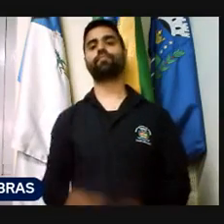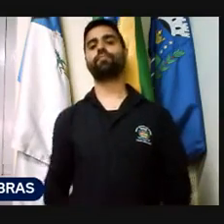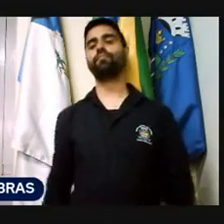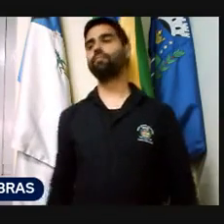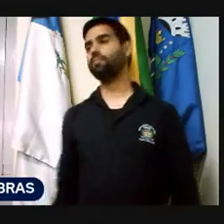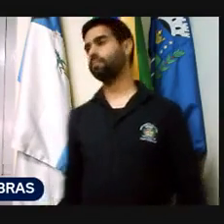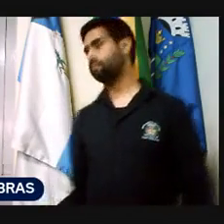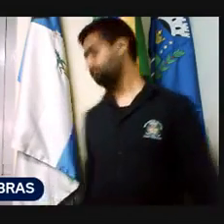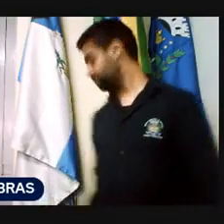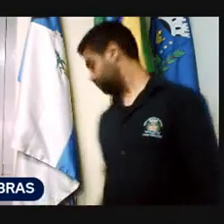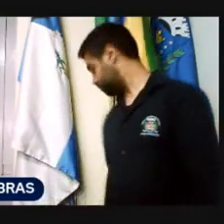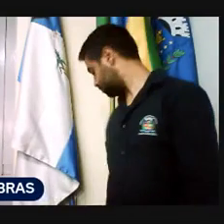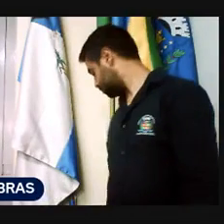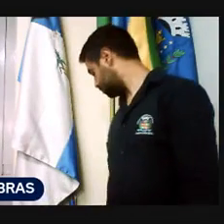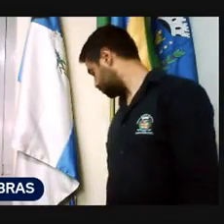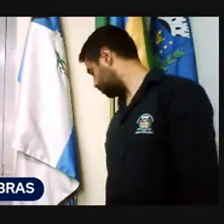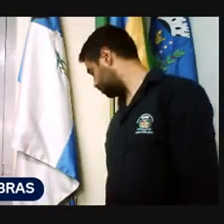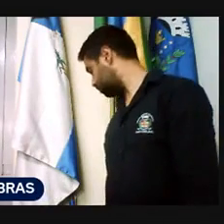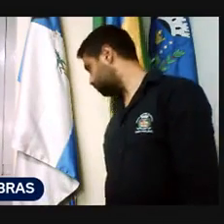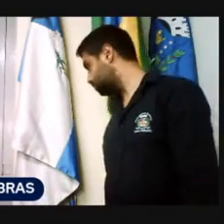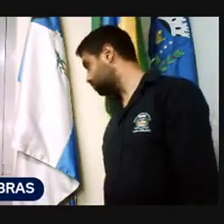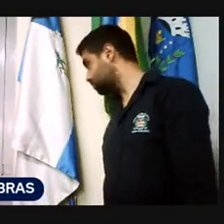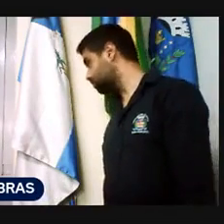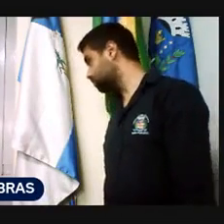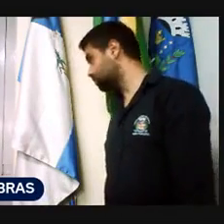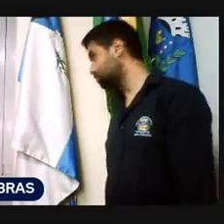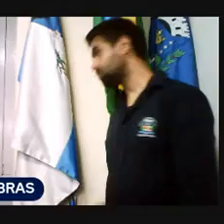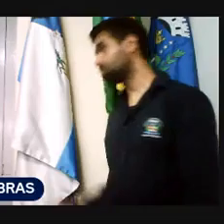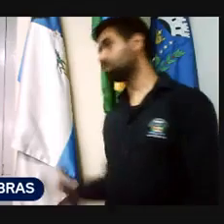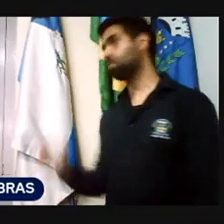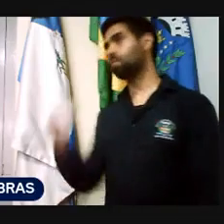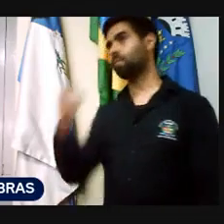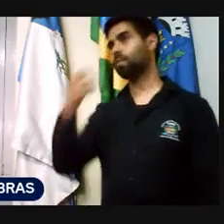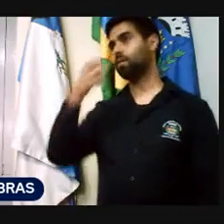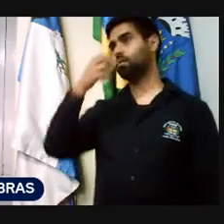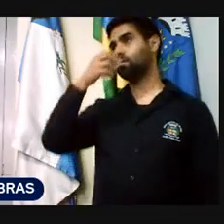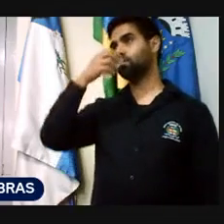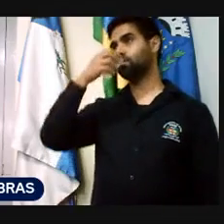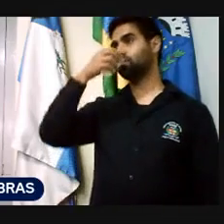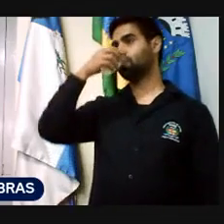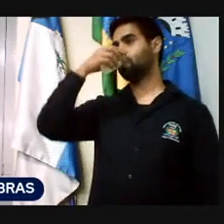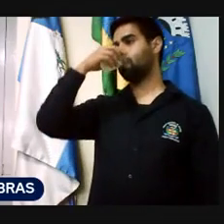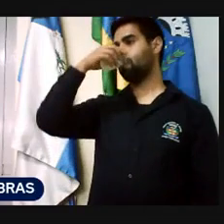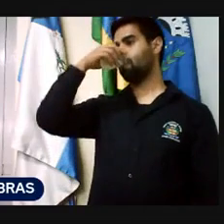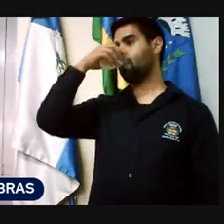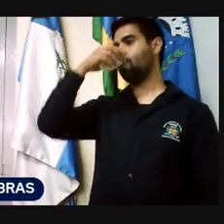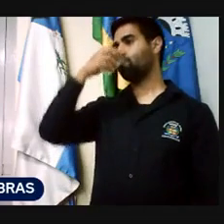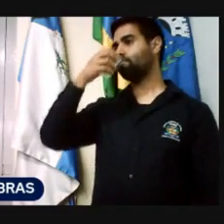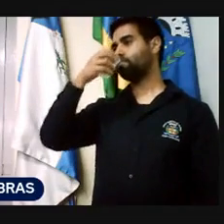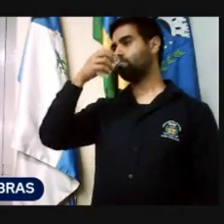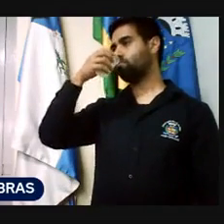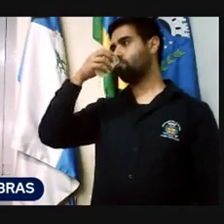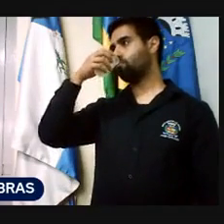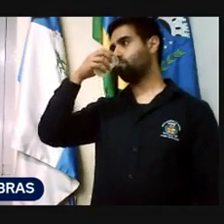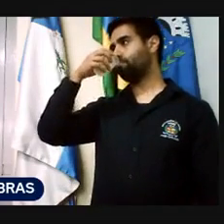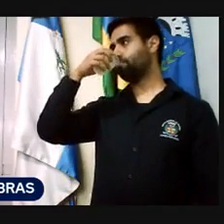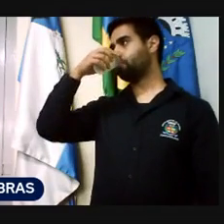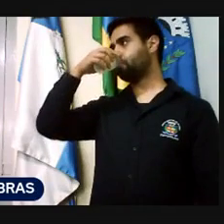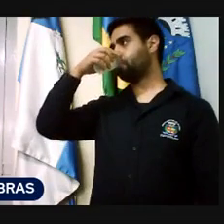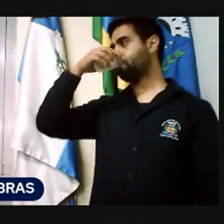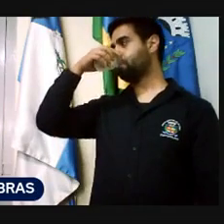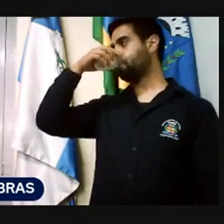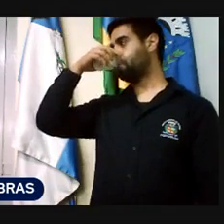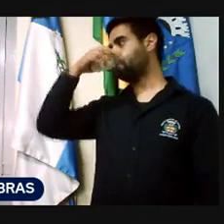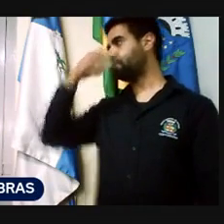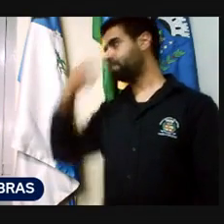vereadores. Vereador Ailton Batista, Bernardo Machado, Neide Nogueira, Eduardo Ávila.